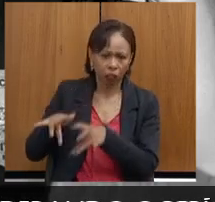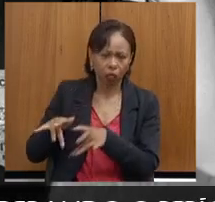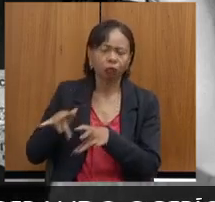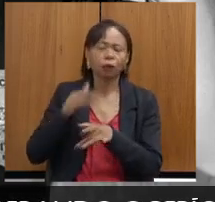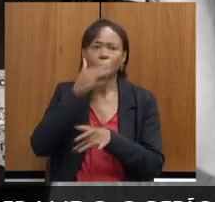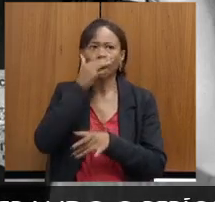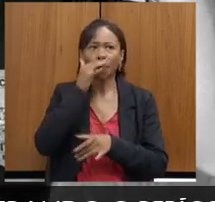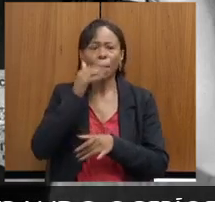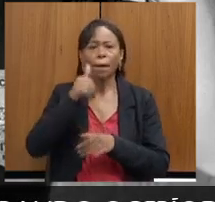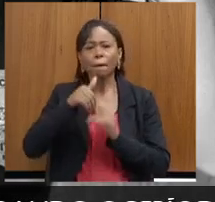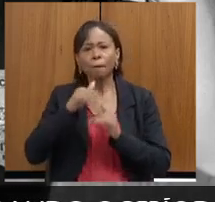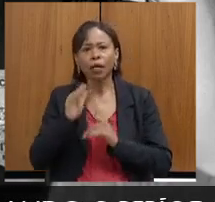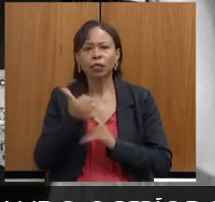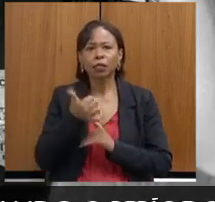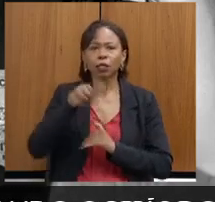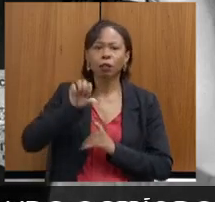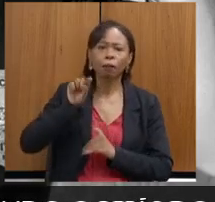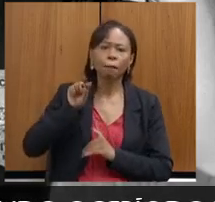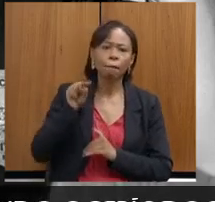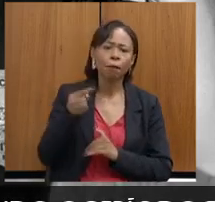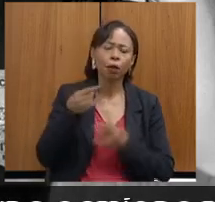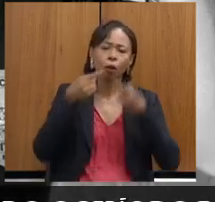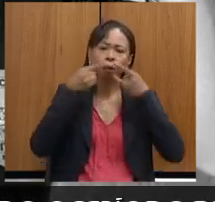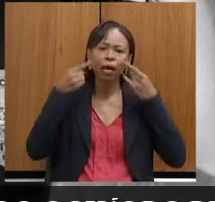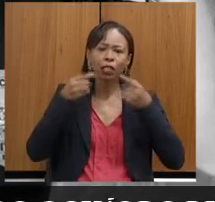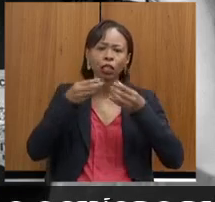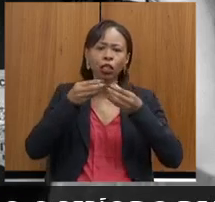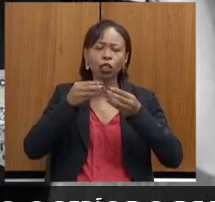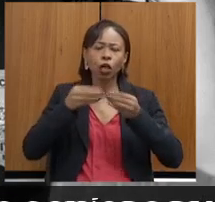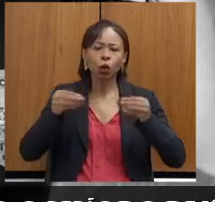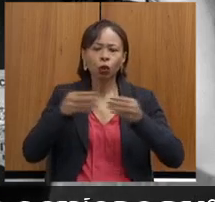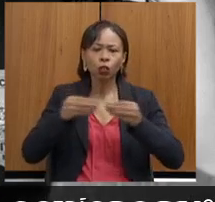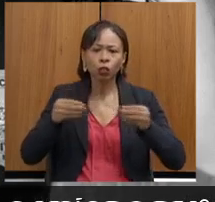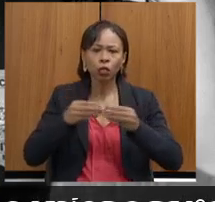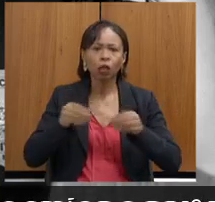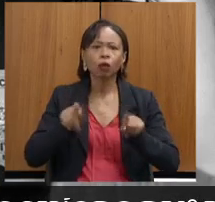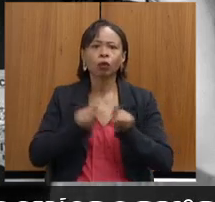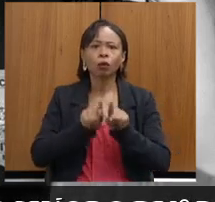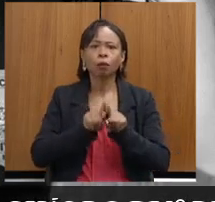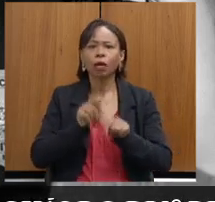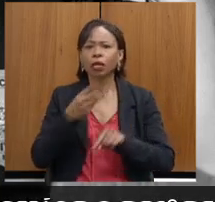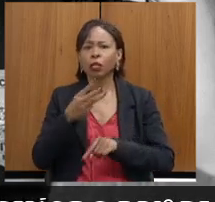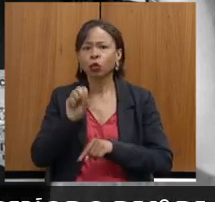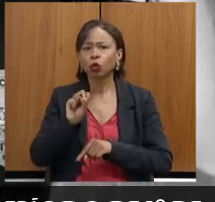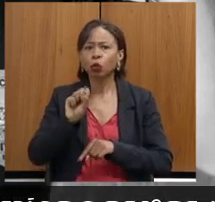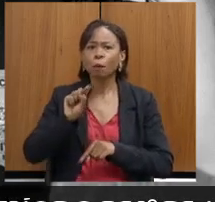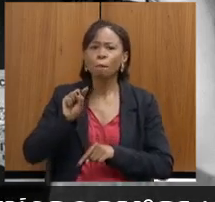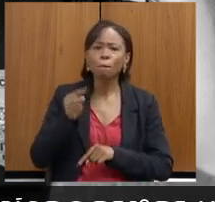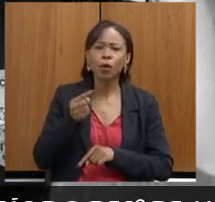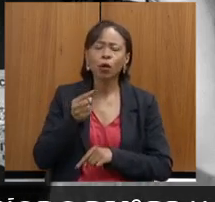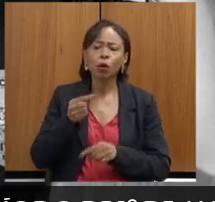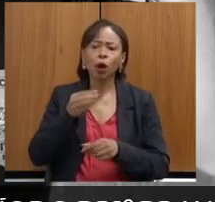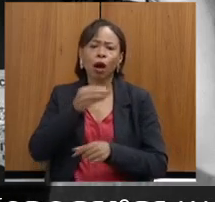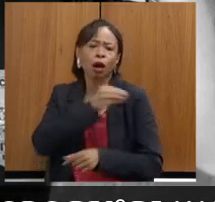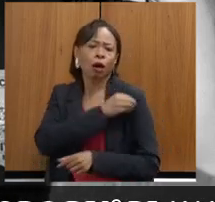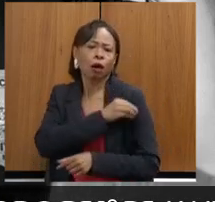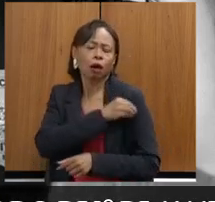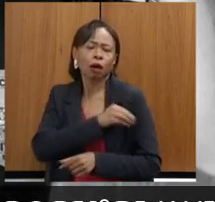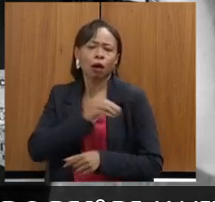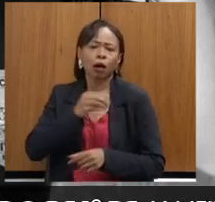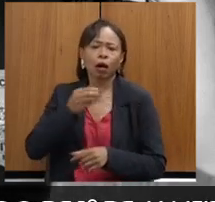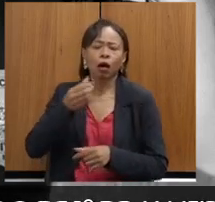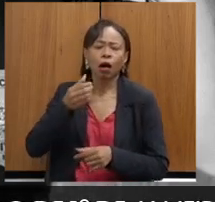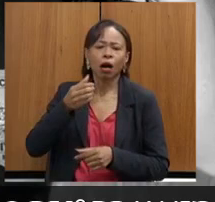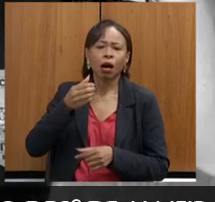também mais de 19 mil máscaras de algodão mais de 38 mil frascos de álcool líquido e em gel